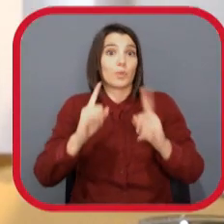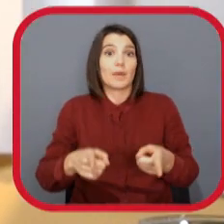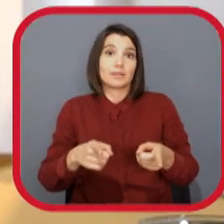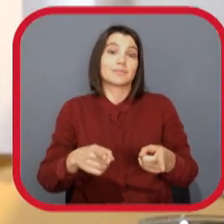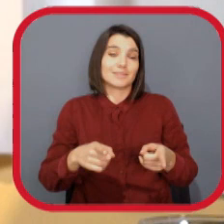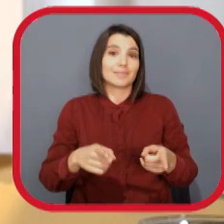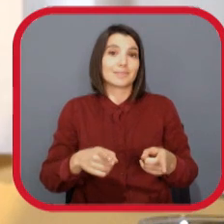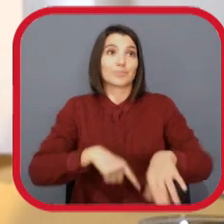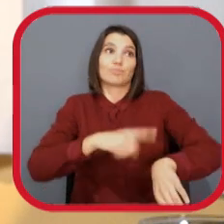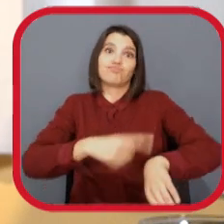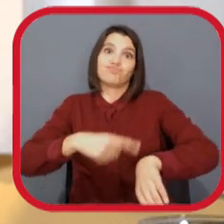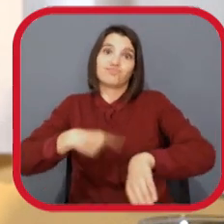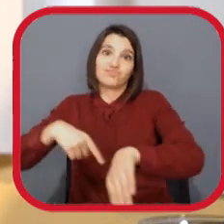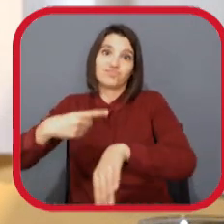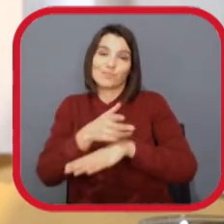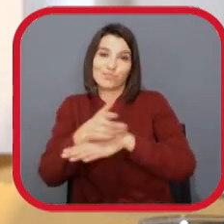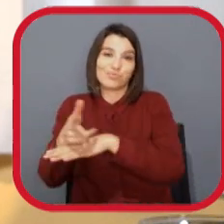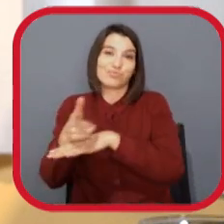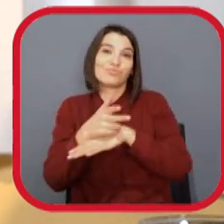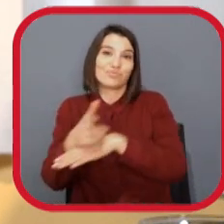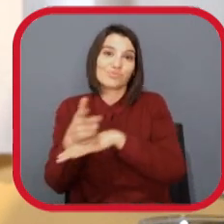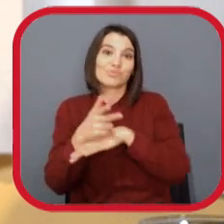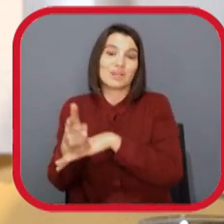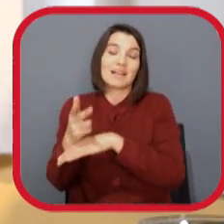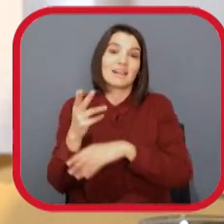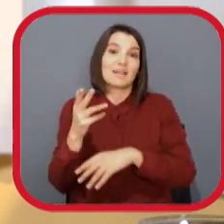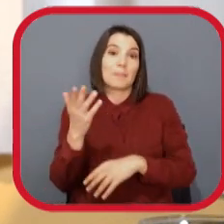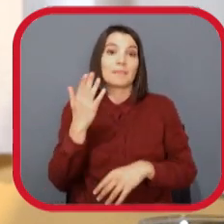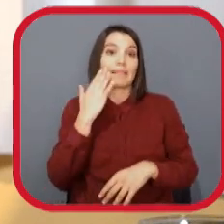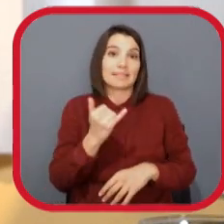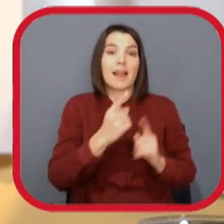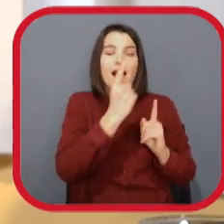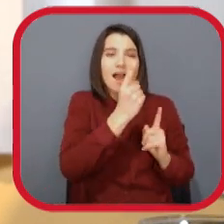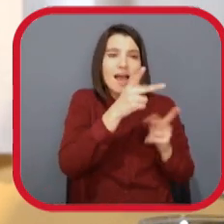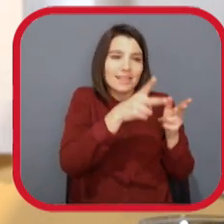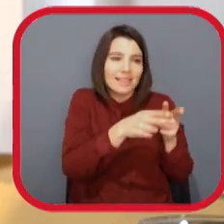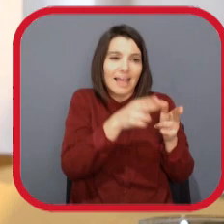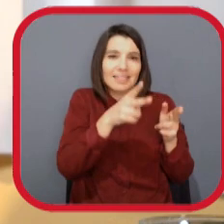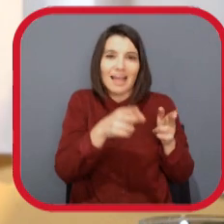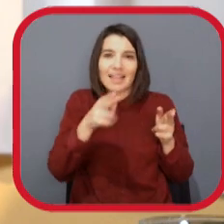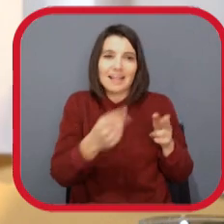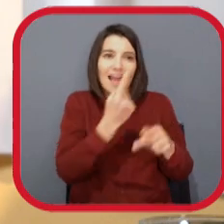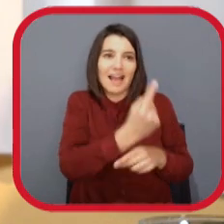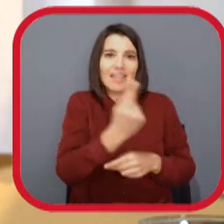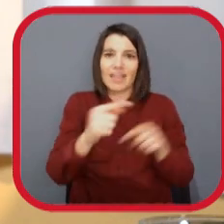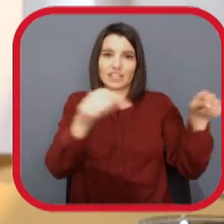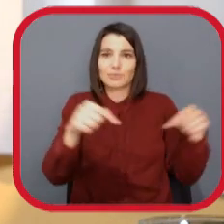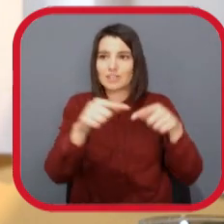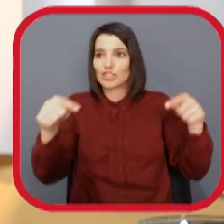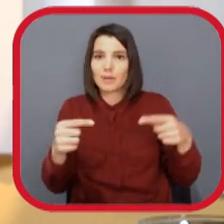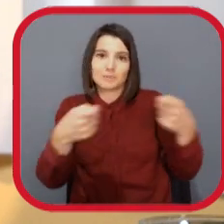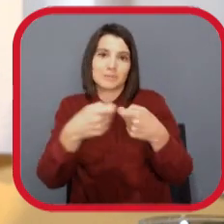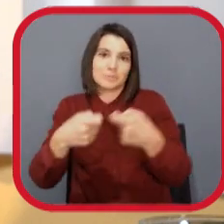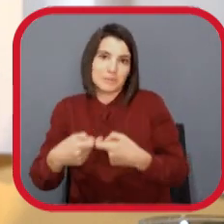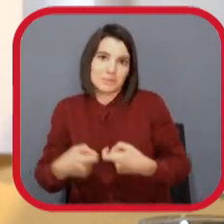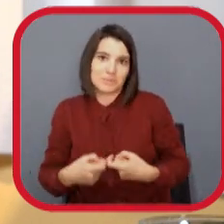inicia-se uma longa jornada de várias horas para se conseguir fazer cena a cena, não é? Decor a decor,